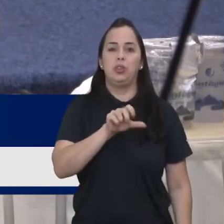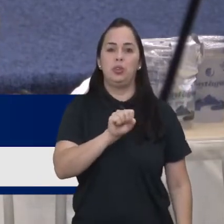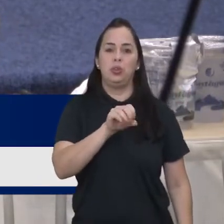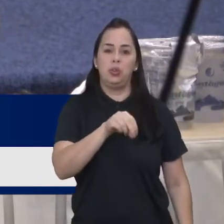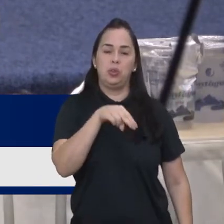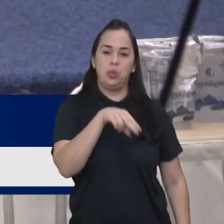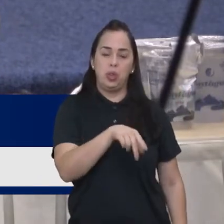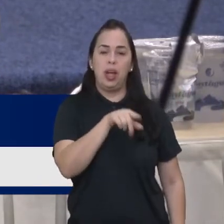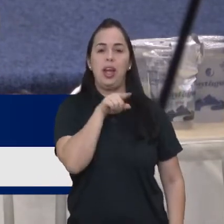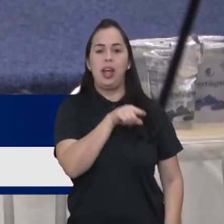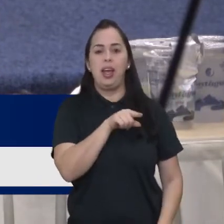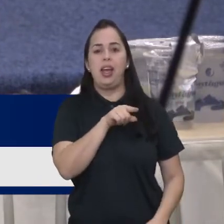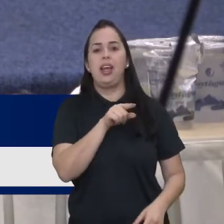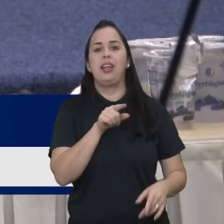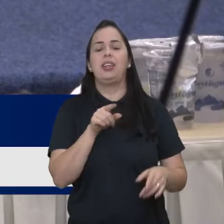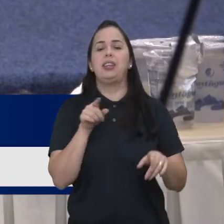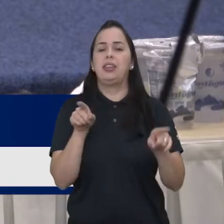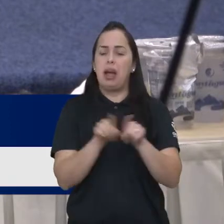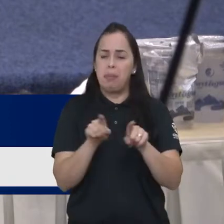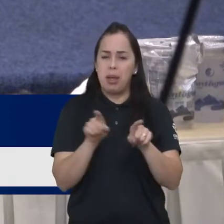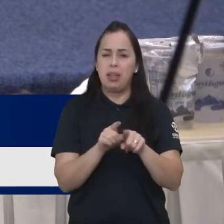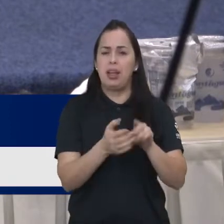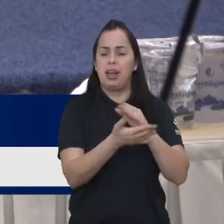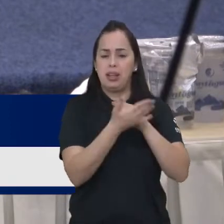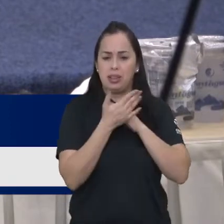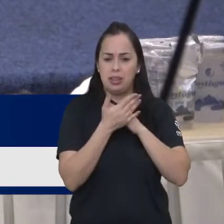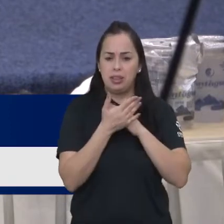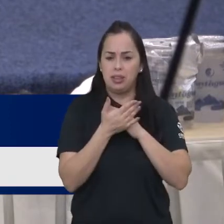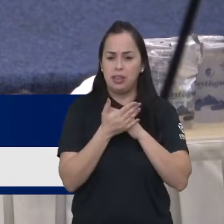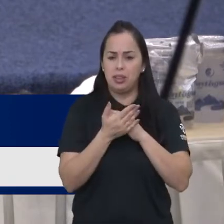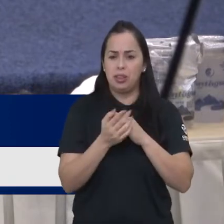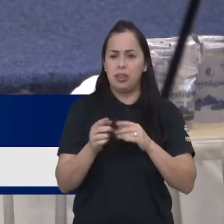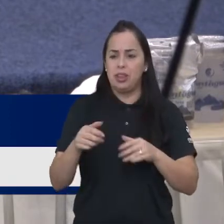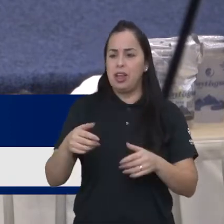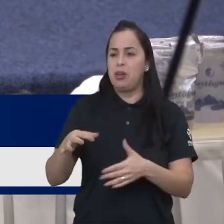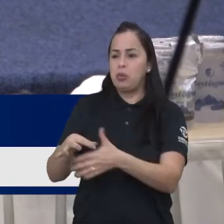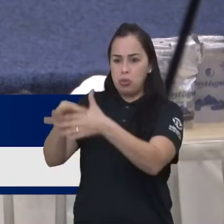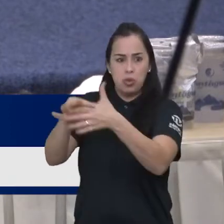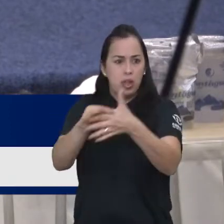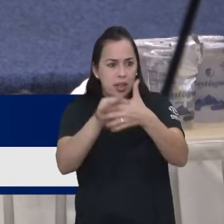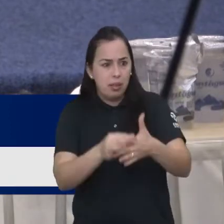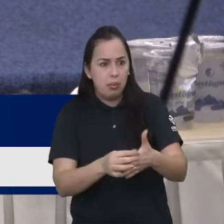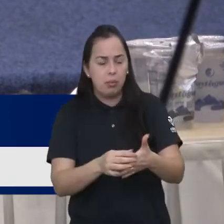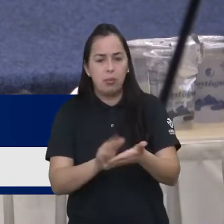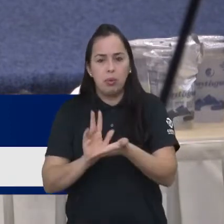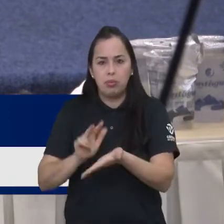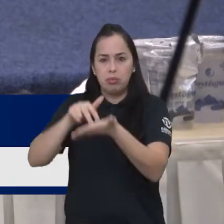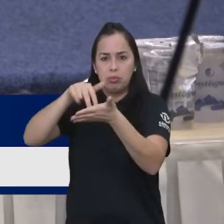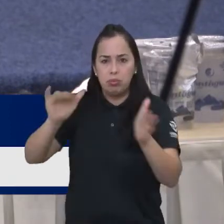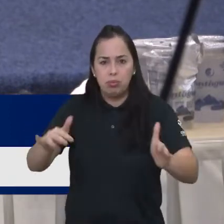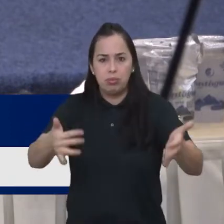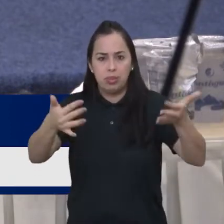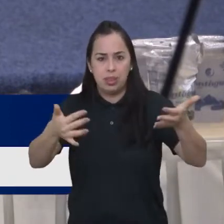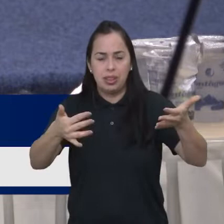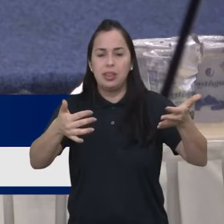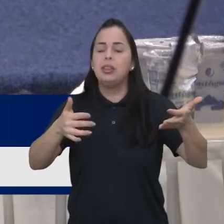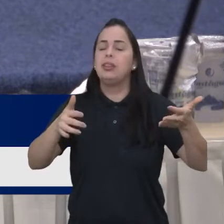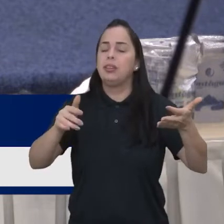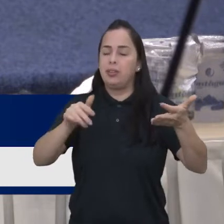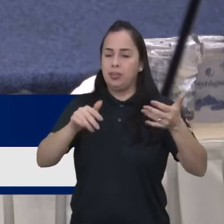Companheiro que está aí também desde o Regulariza Já, junto com Cosme, levanta aí as lideranças aí, Cosme, Elaine,